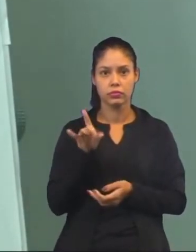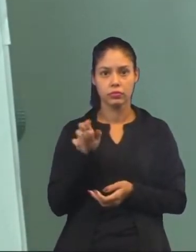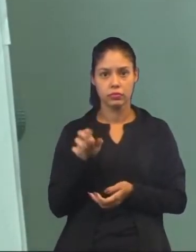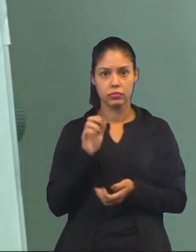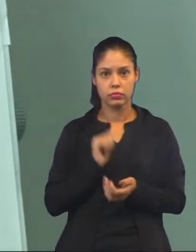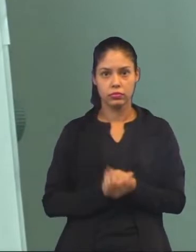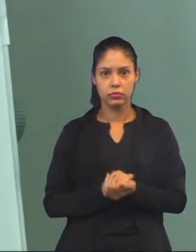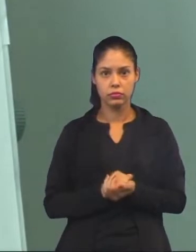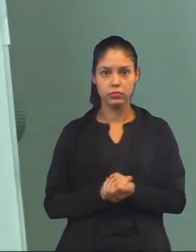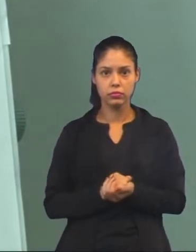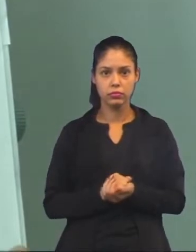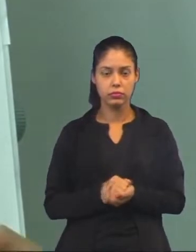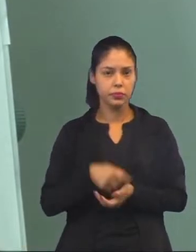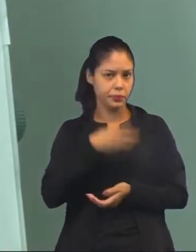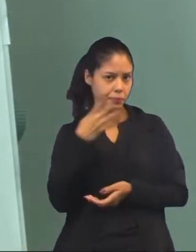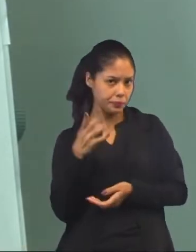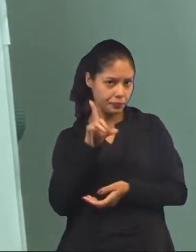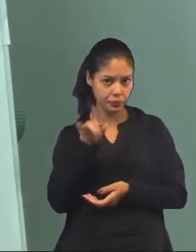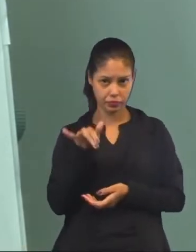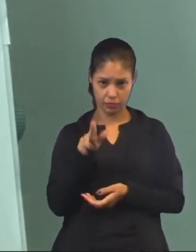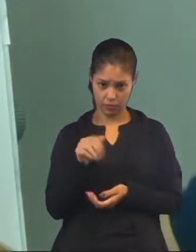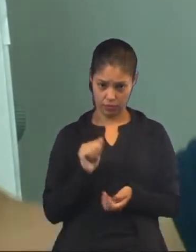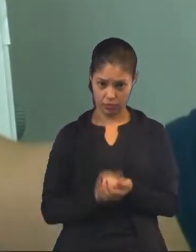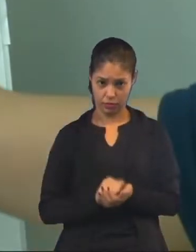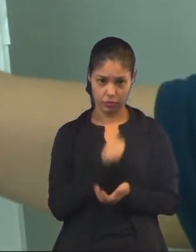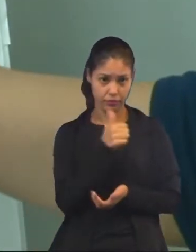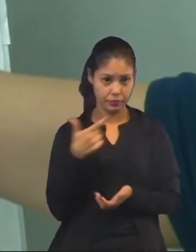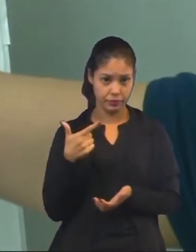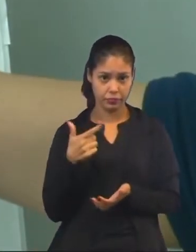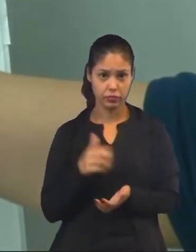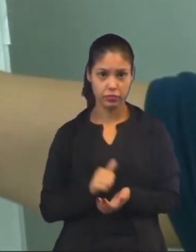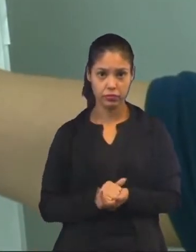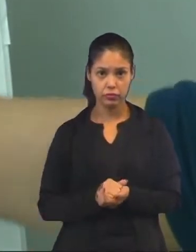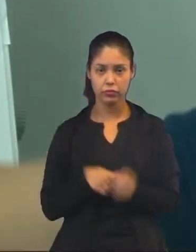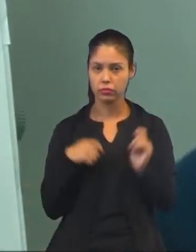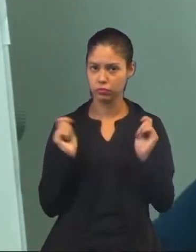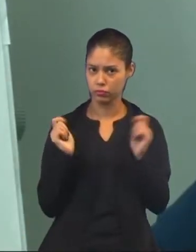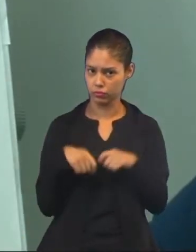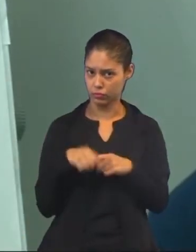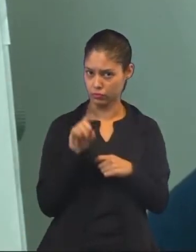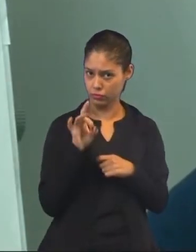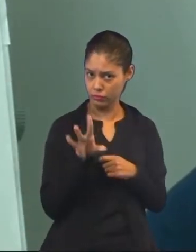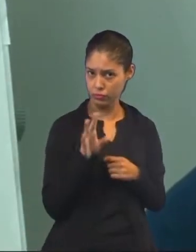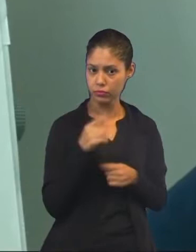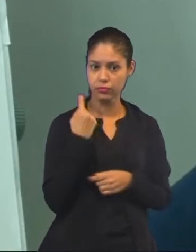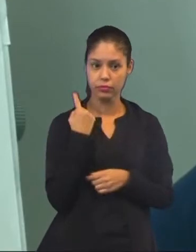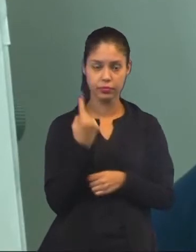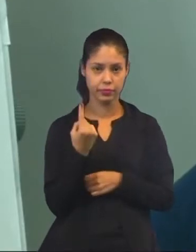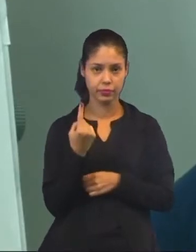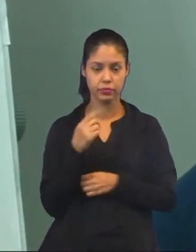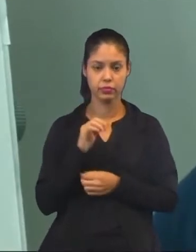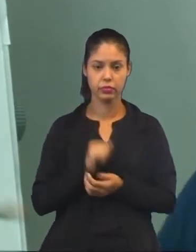unidades, certo? E quantas dezenas? O número 12, possui apenas uma